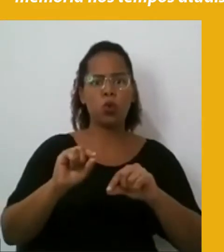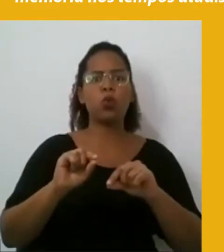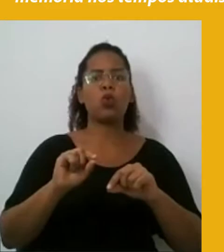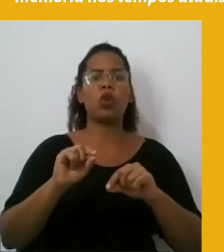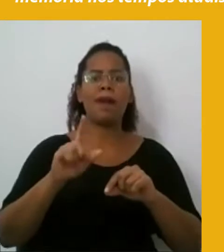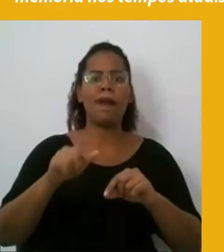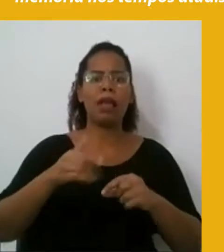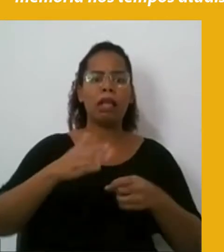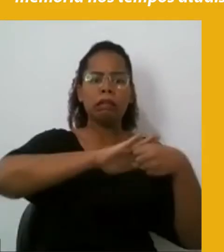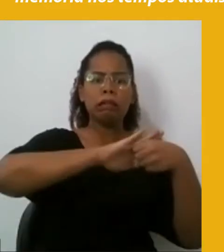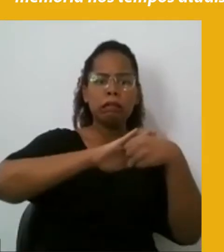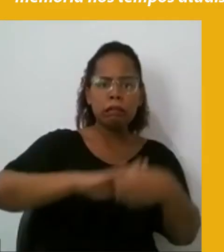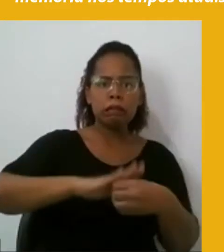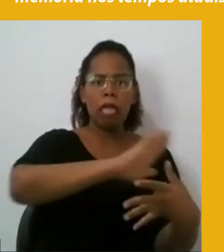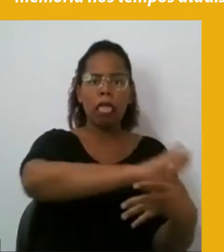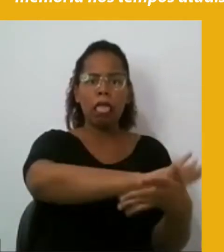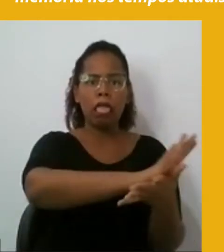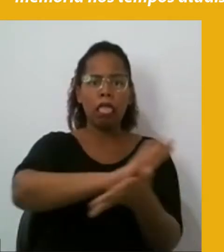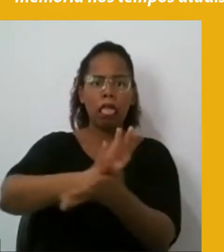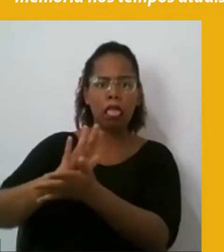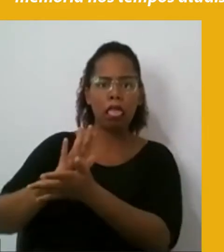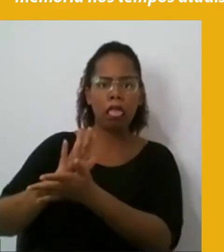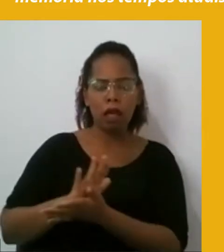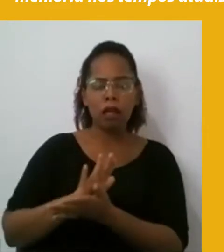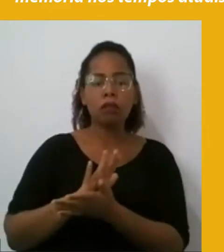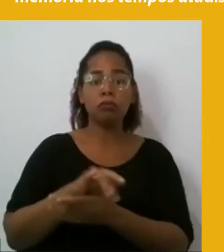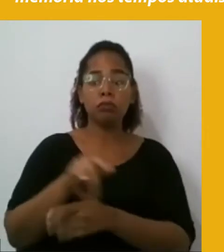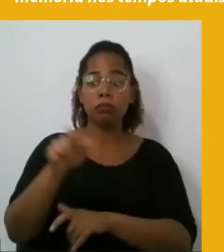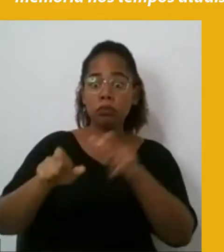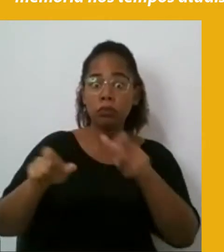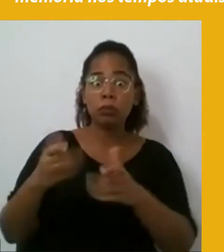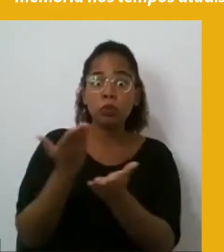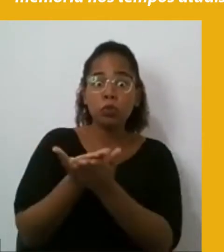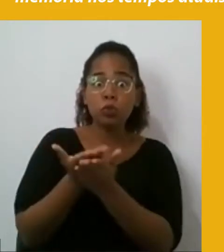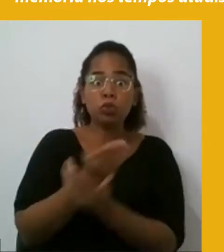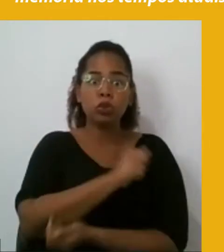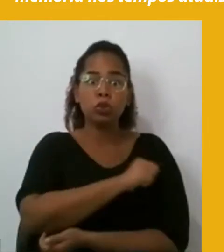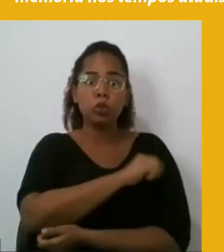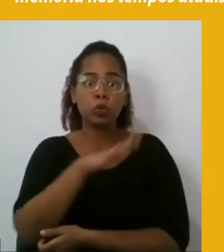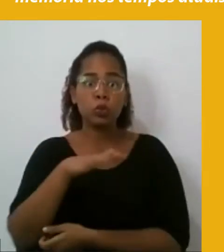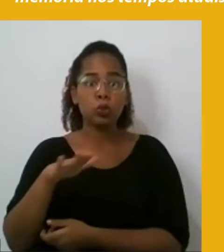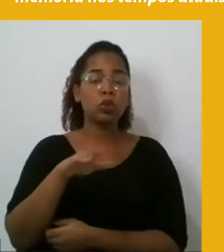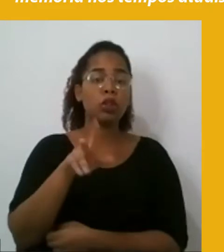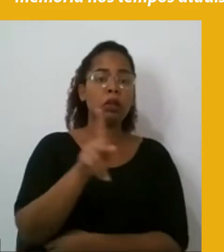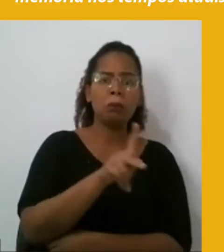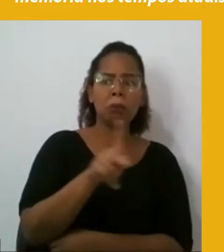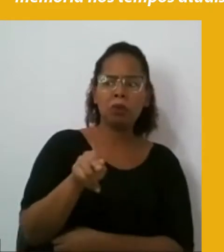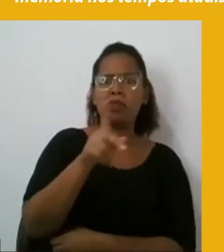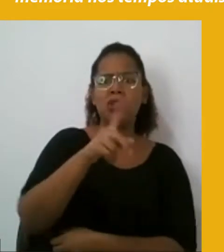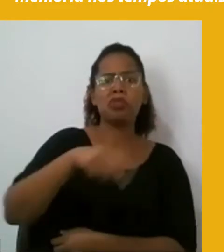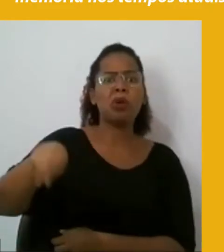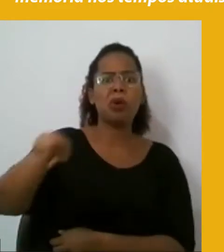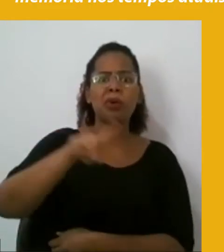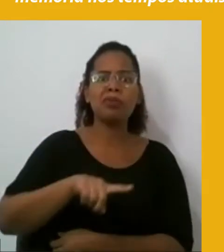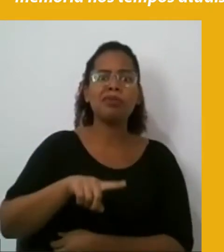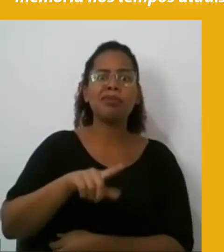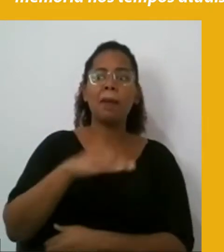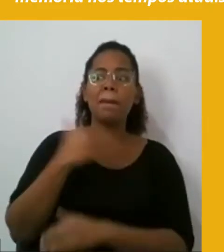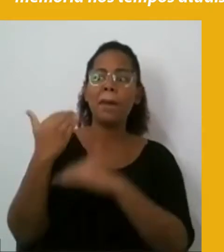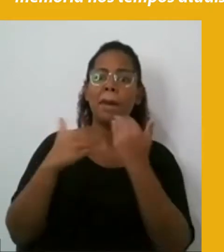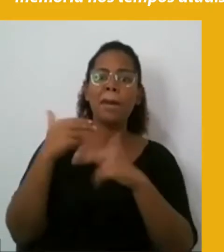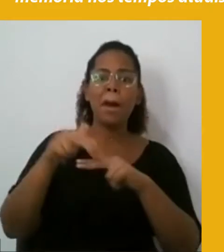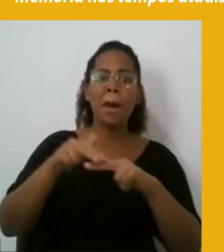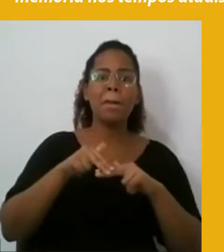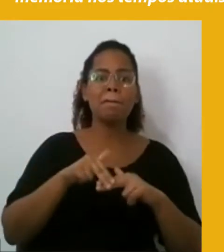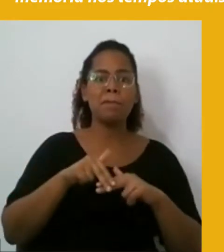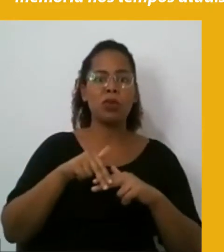políticas, vários abusos, estudantes, professores mortos dentro da universidade, tudo aconteceu, mas o Estado brasileiro continuou a